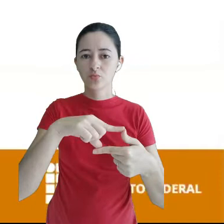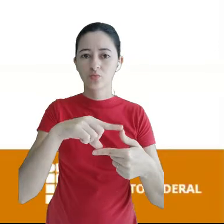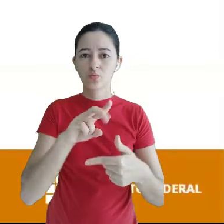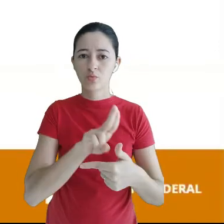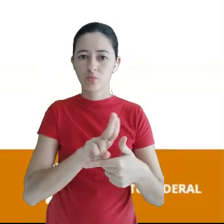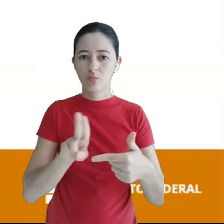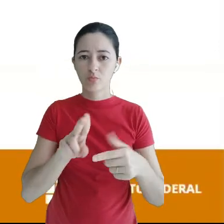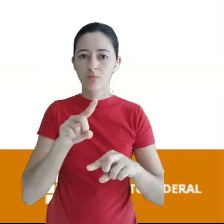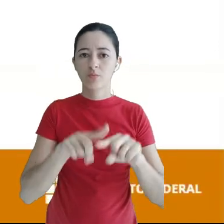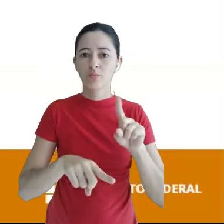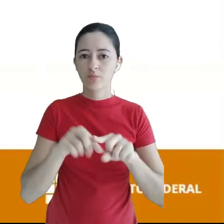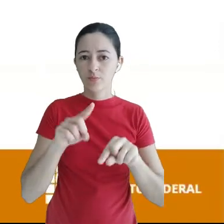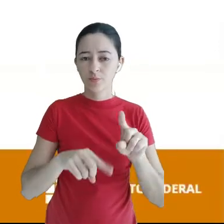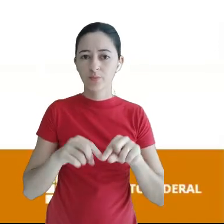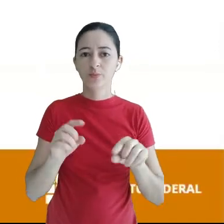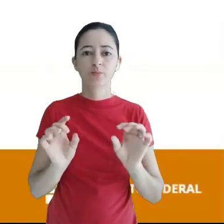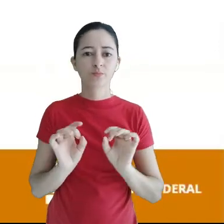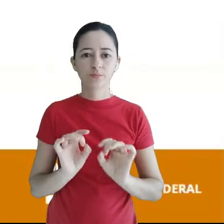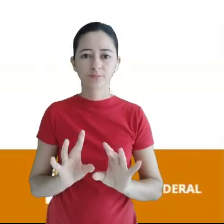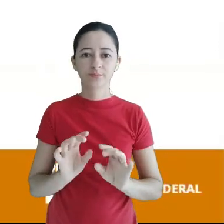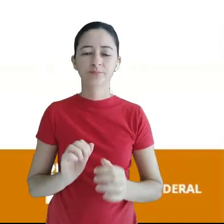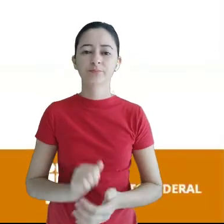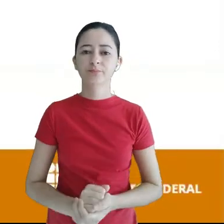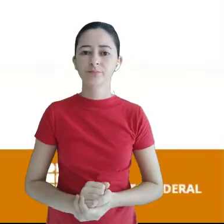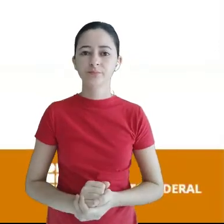chamada produtos. Se você fez diferente, está correto também.